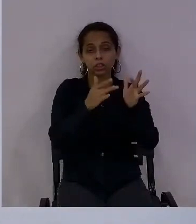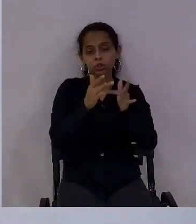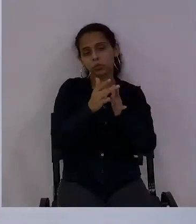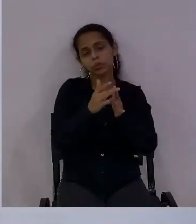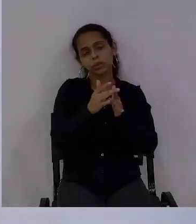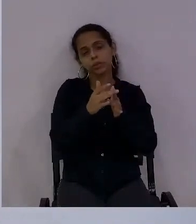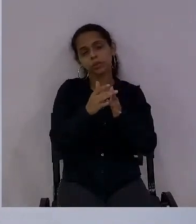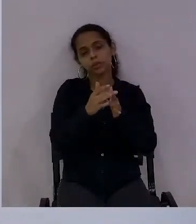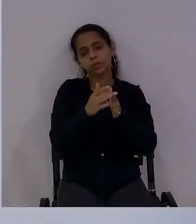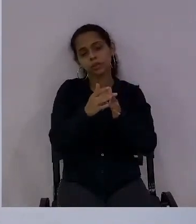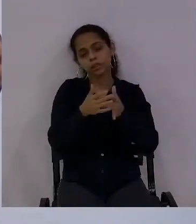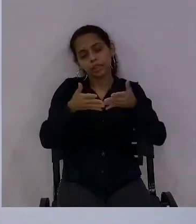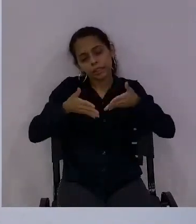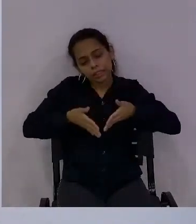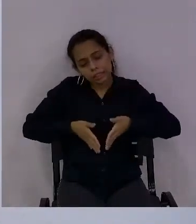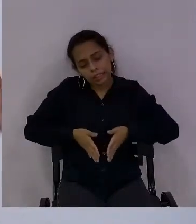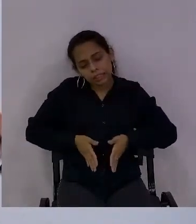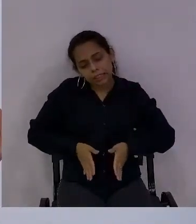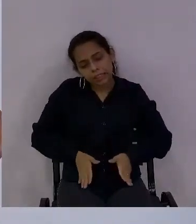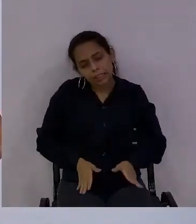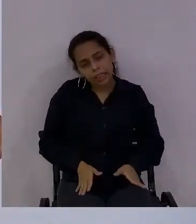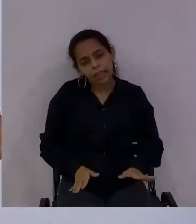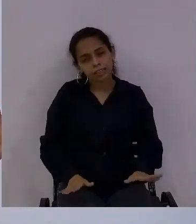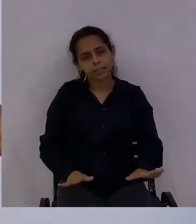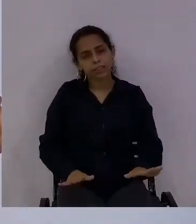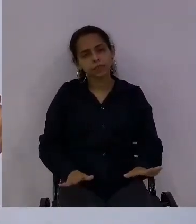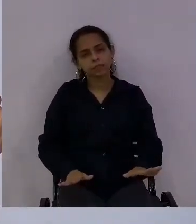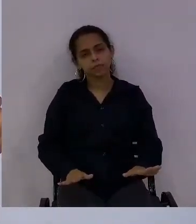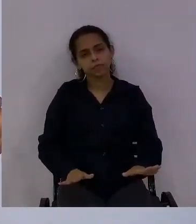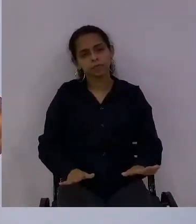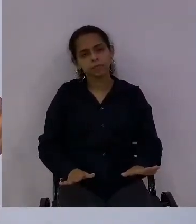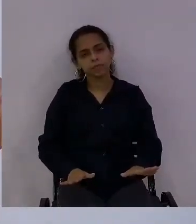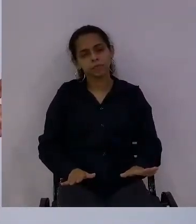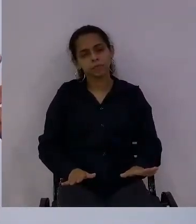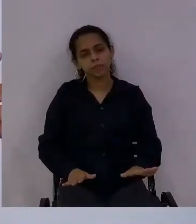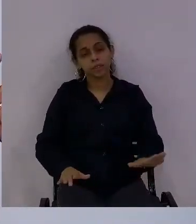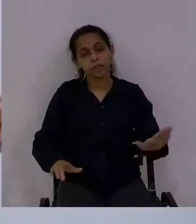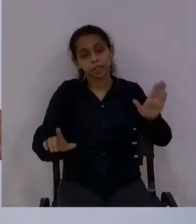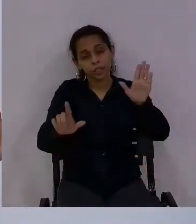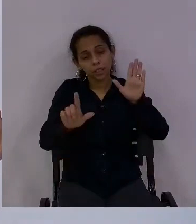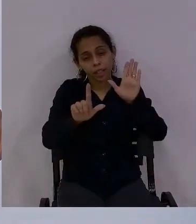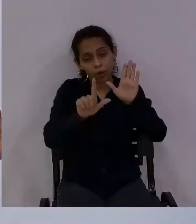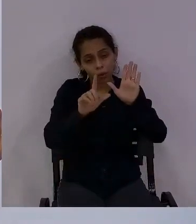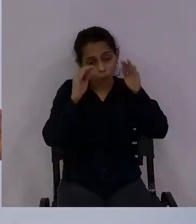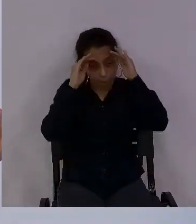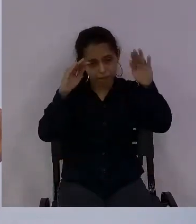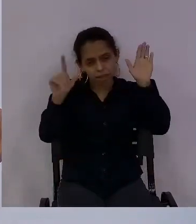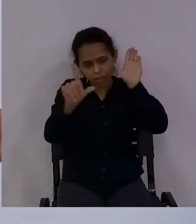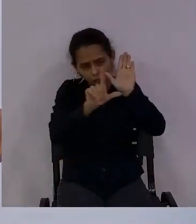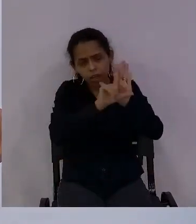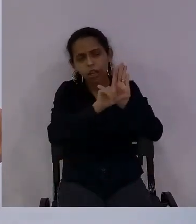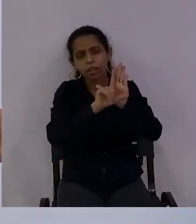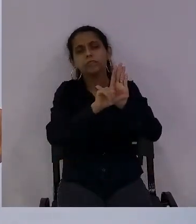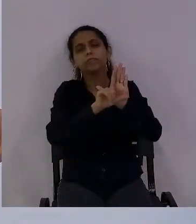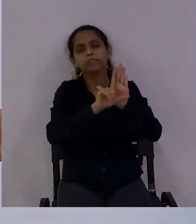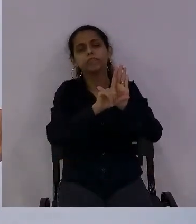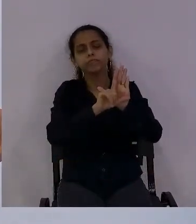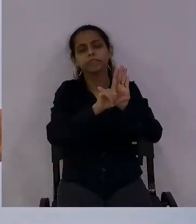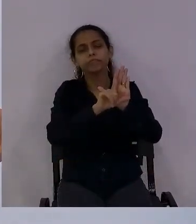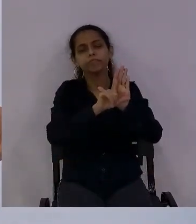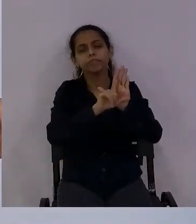lei e ver o cumprimento destes ritos aponta para a submissão do nosso